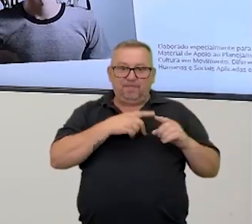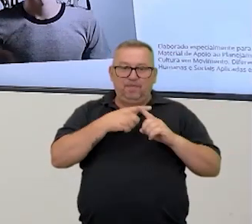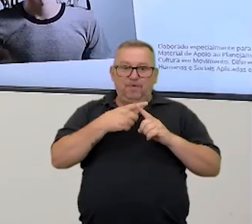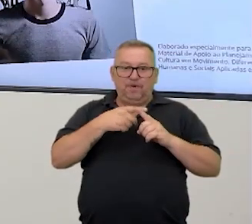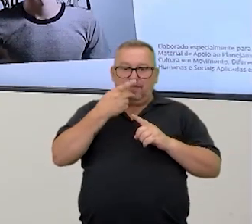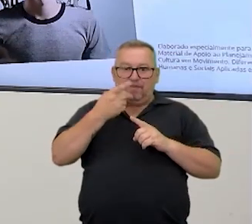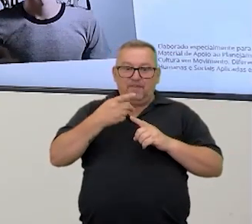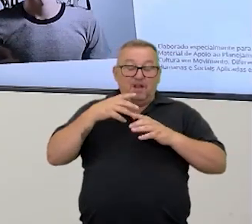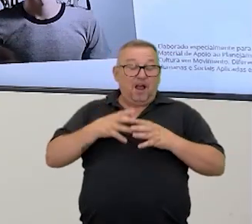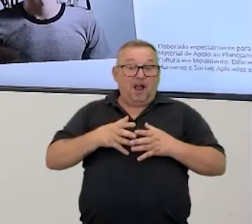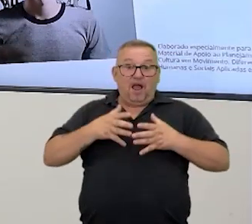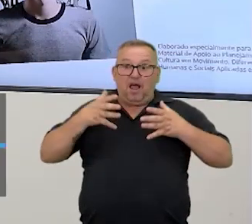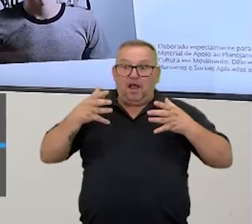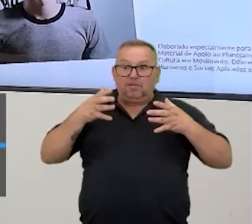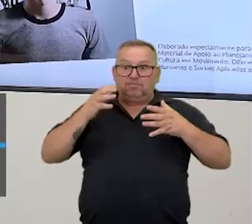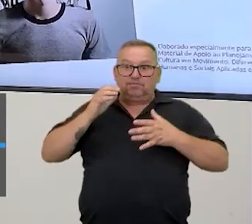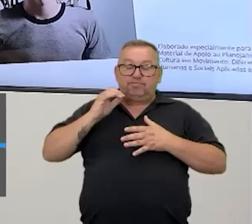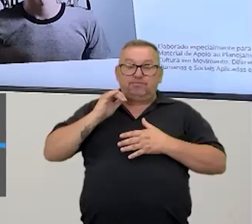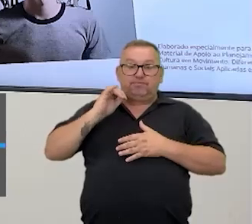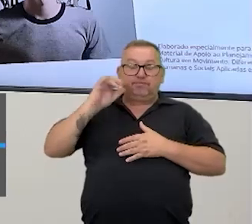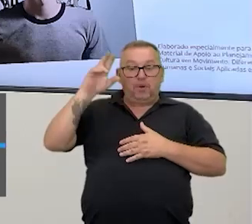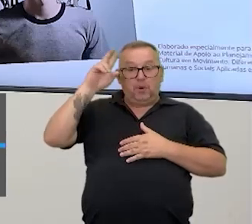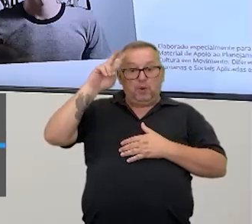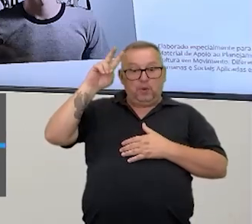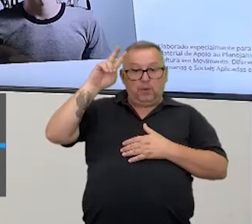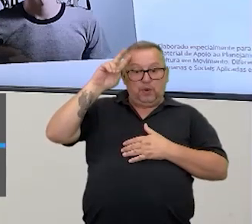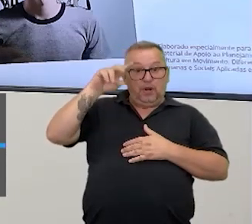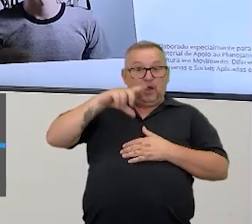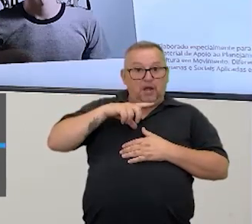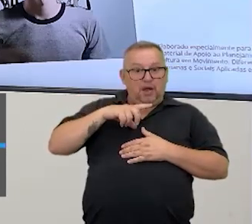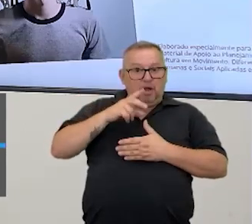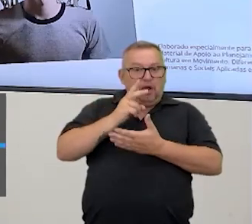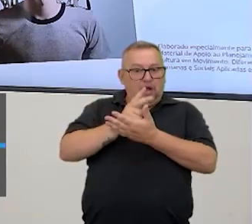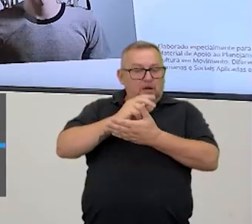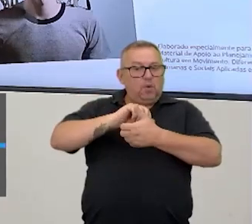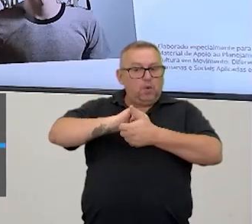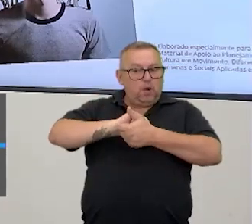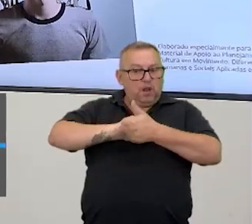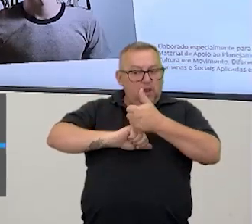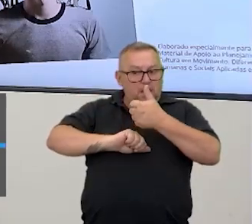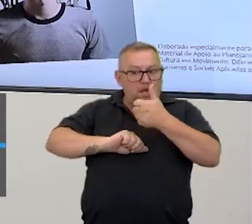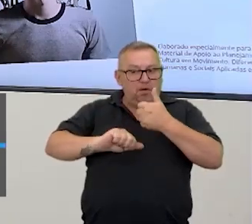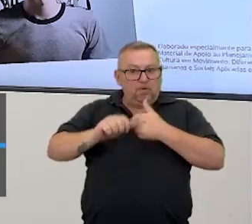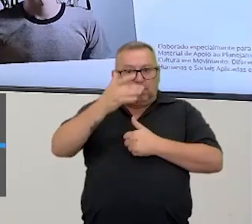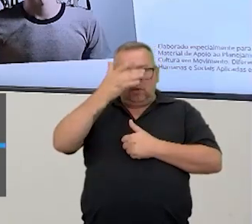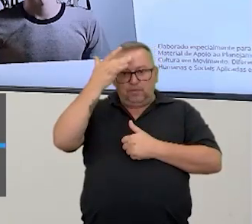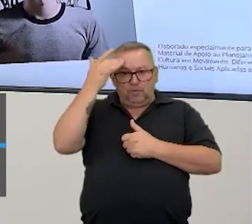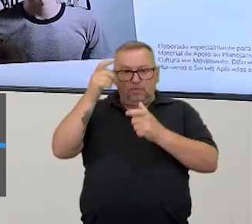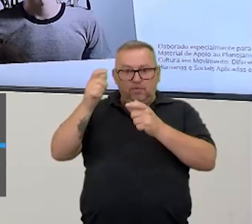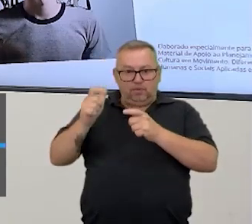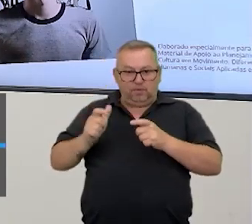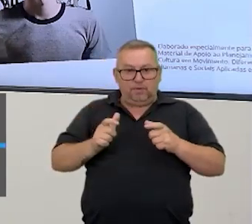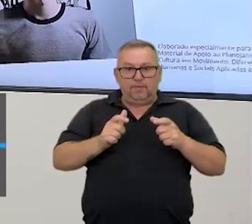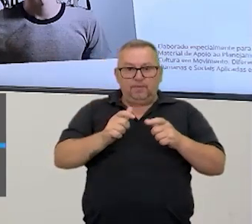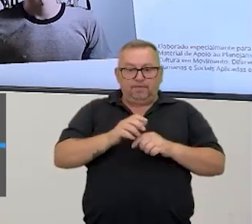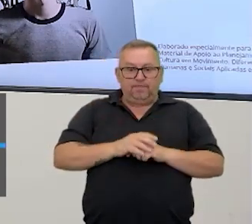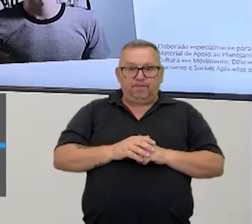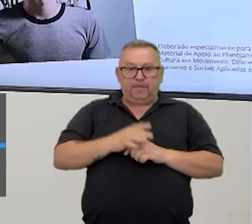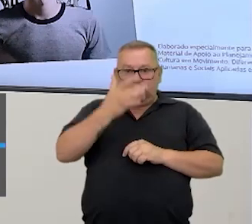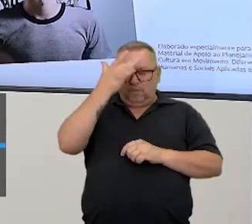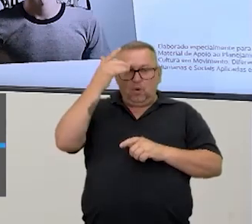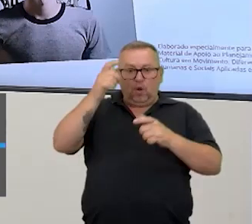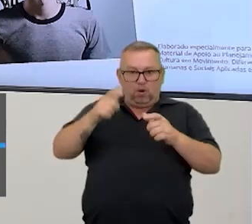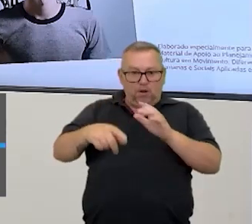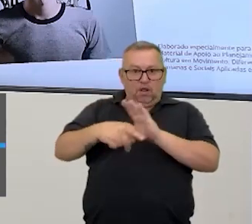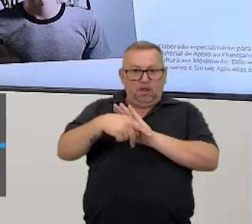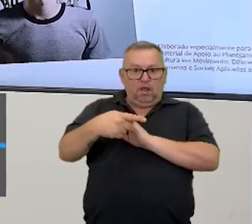história tem a mesma qualidade de registro sobre as pessoas locais. Lembrando que as pessoas locais